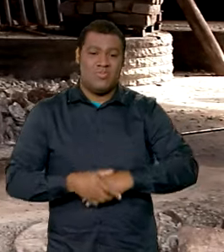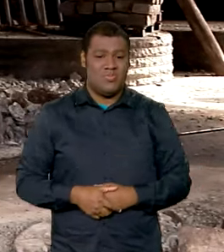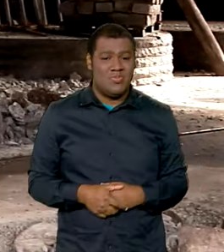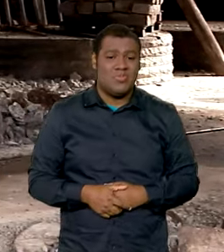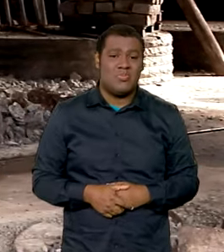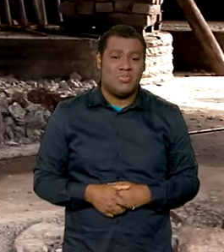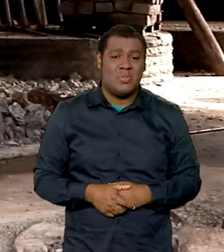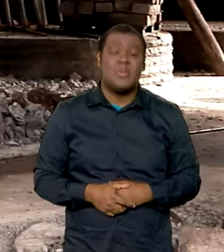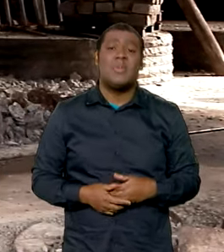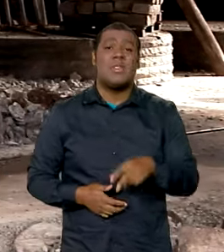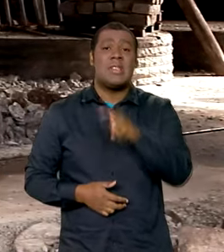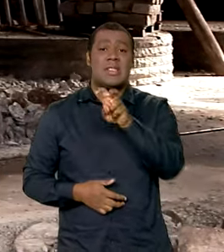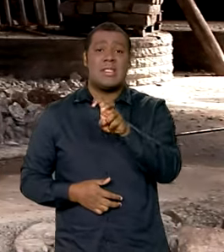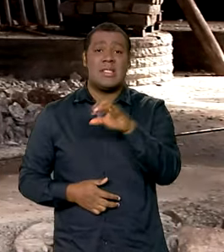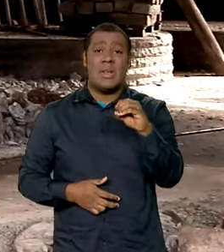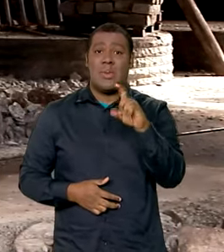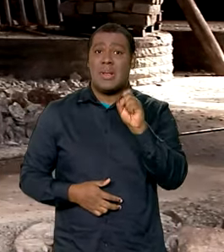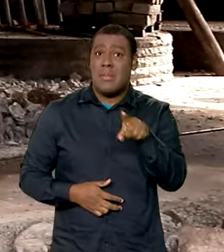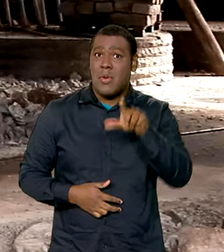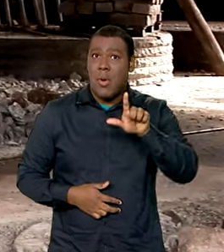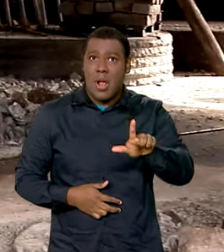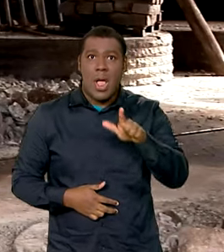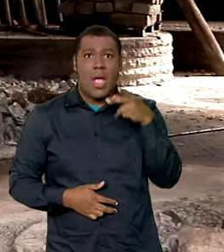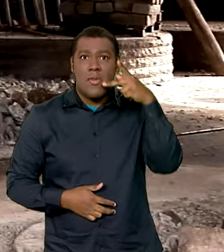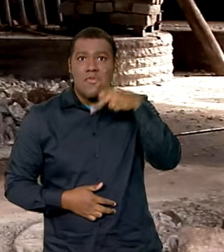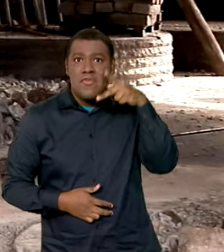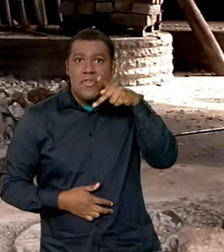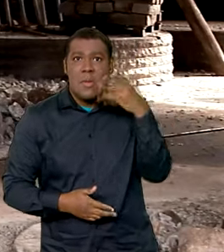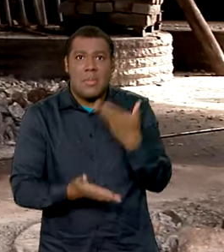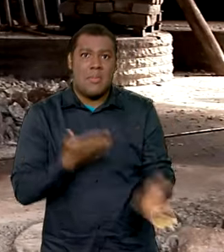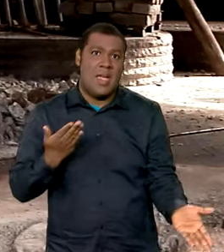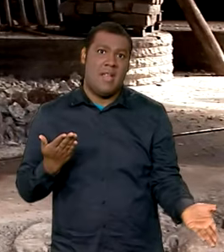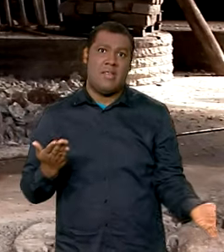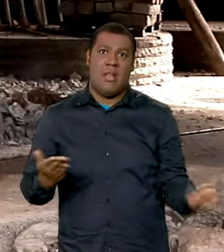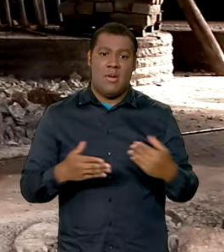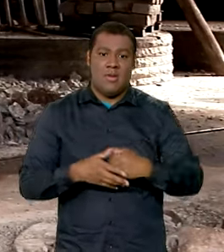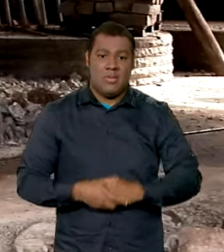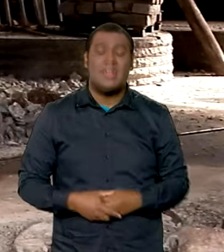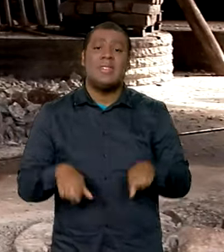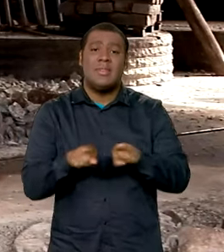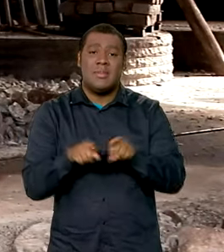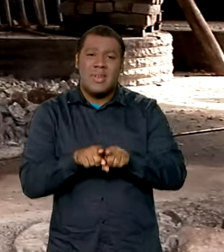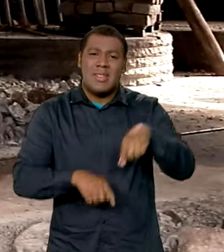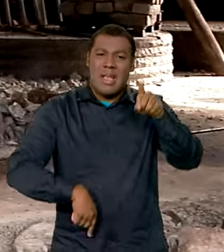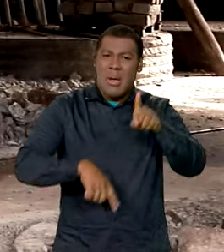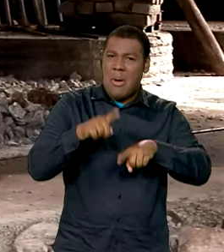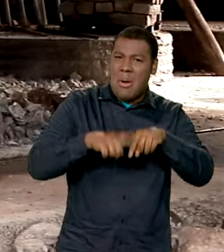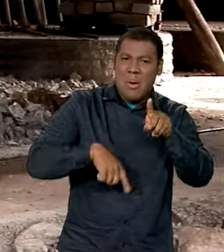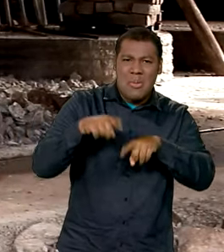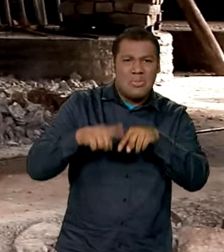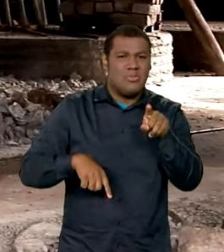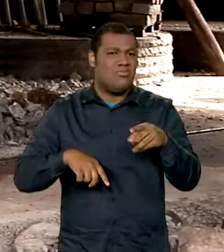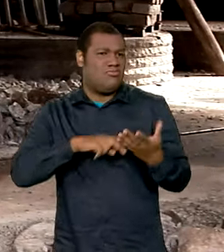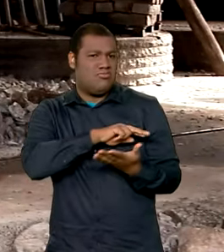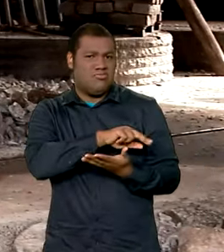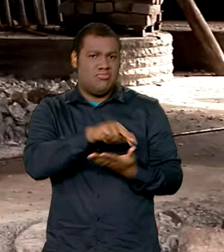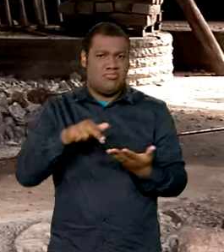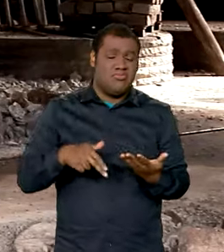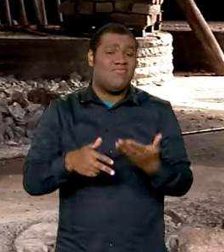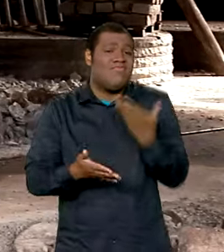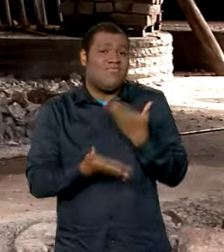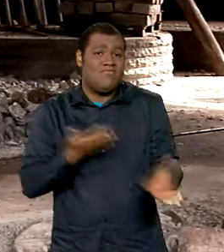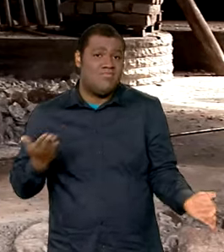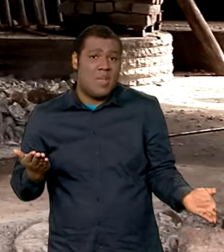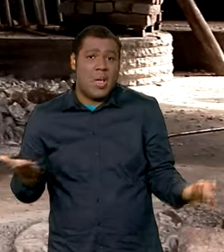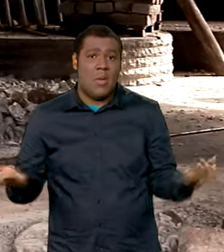Perdemos 50 mil litros de vinhos, tanques e maquinário avariados, então